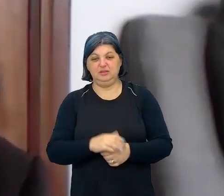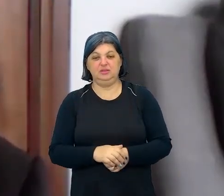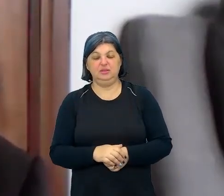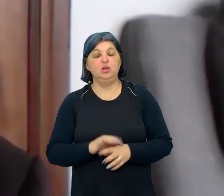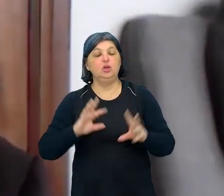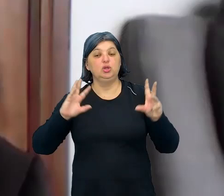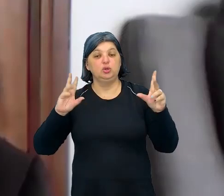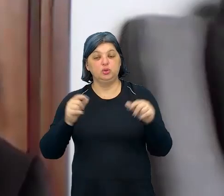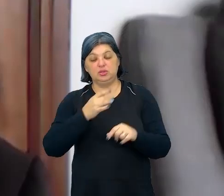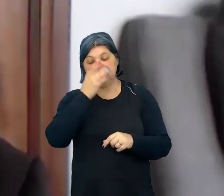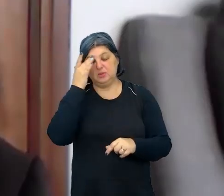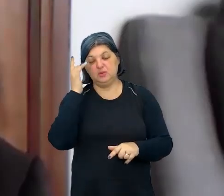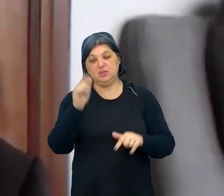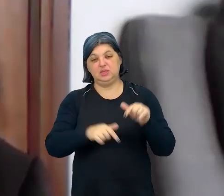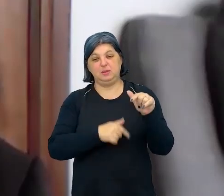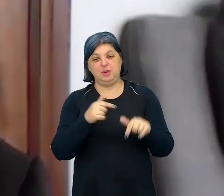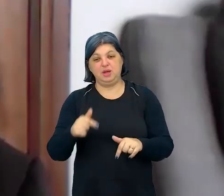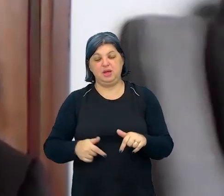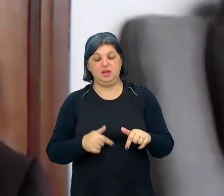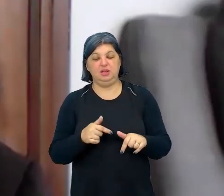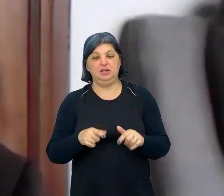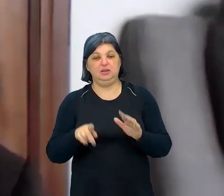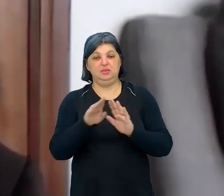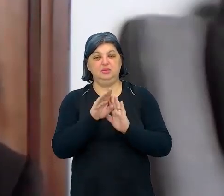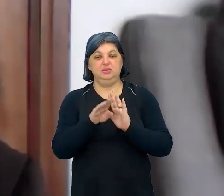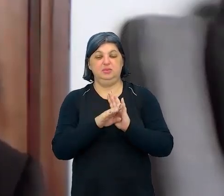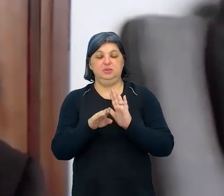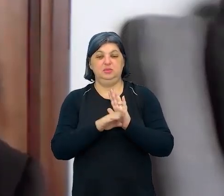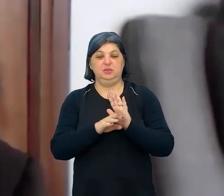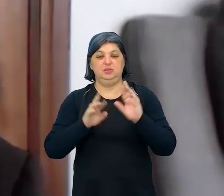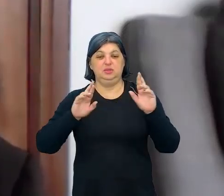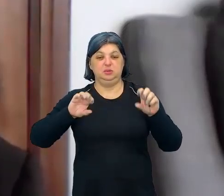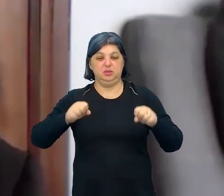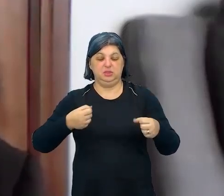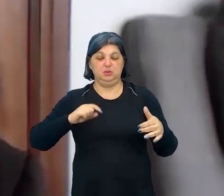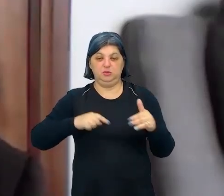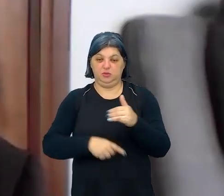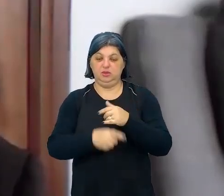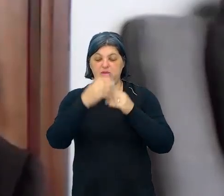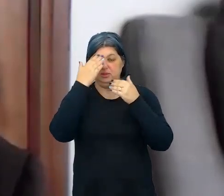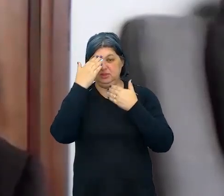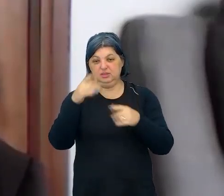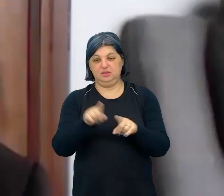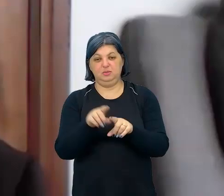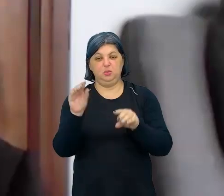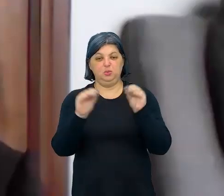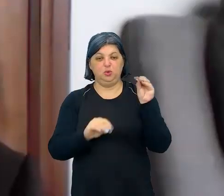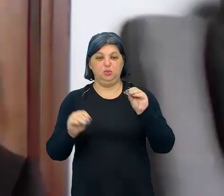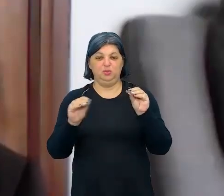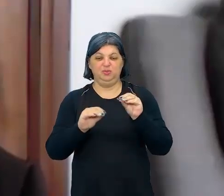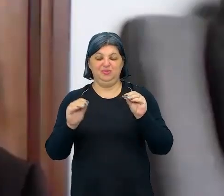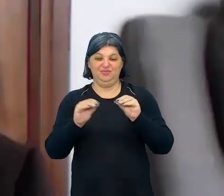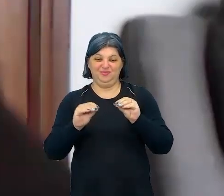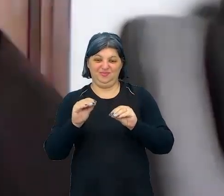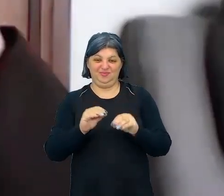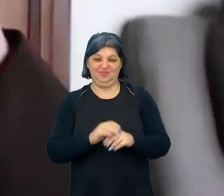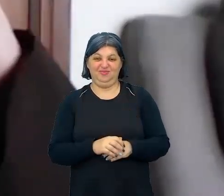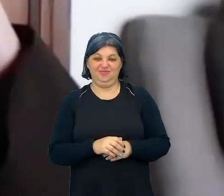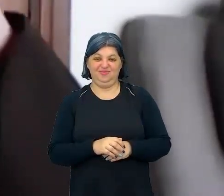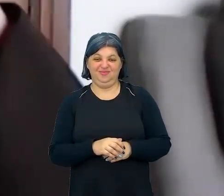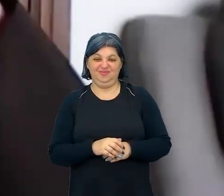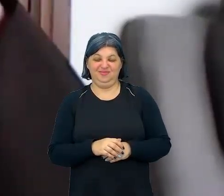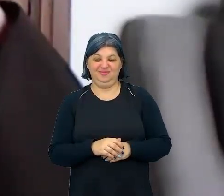os colaboradores aqui do Programa de Recuperação e Aprofundamento também agradeço. Um grande beijo,